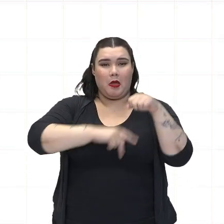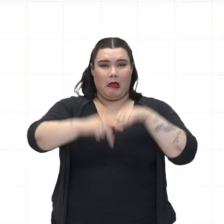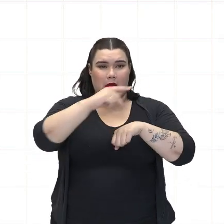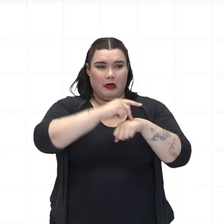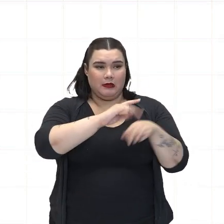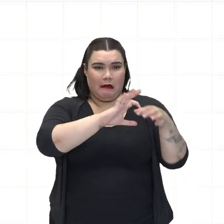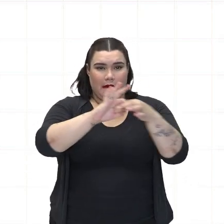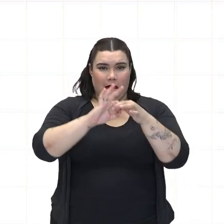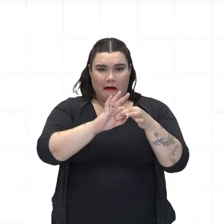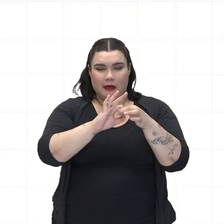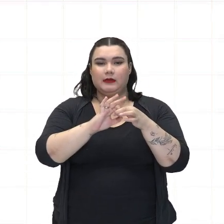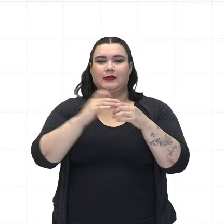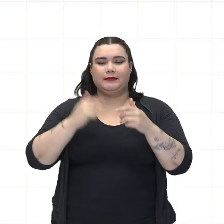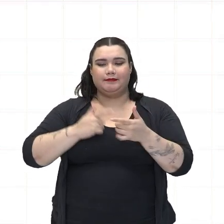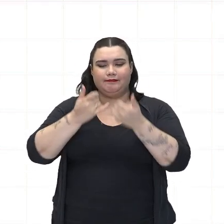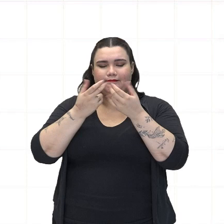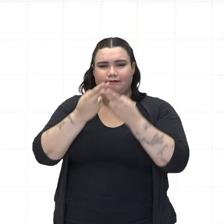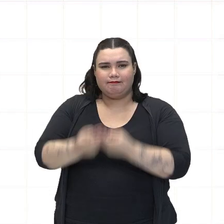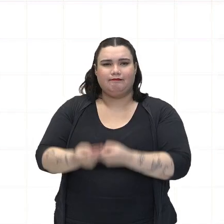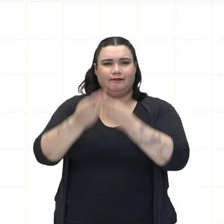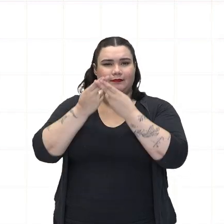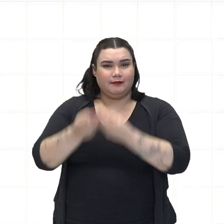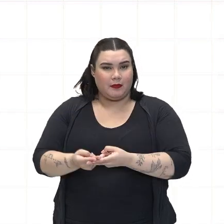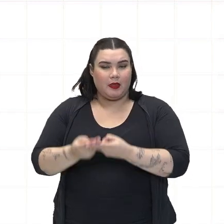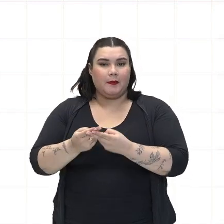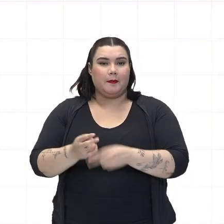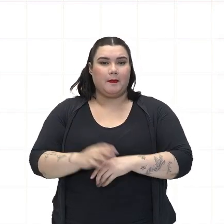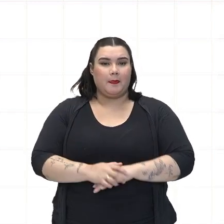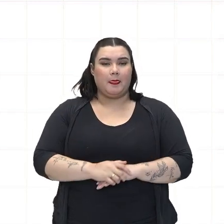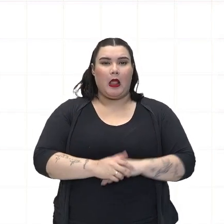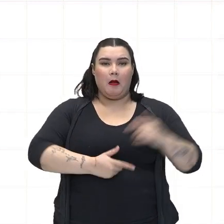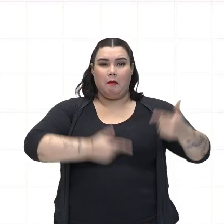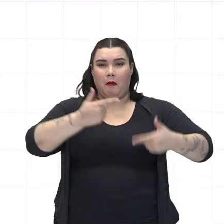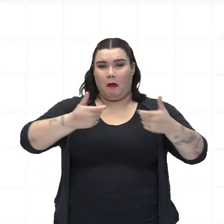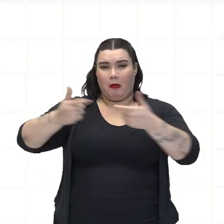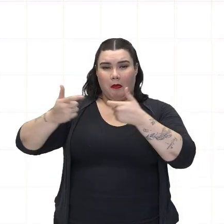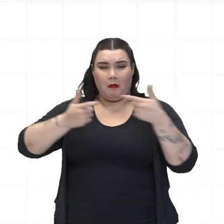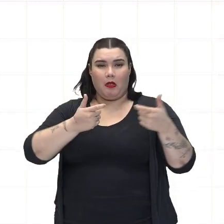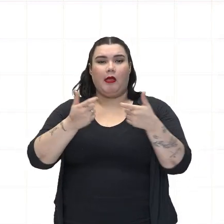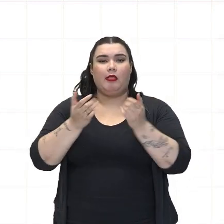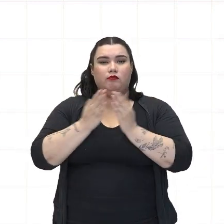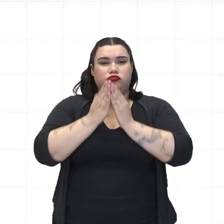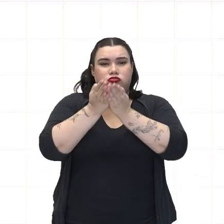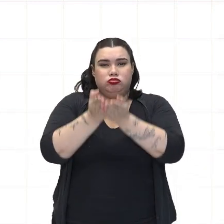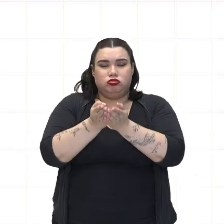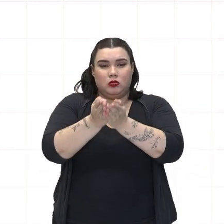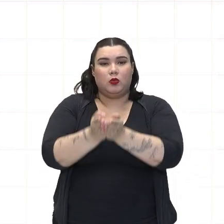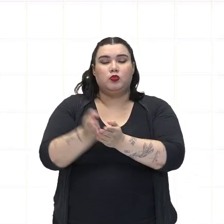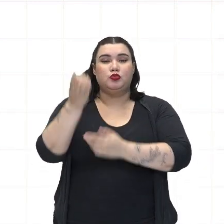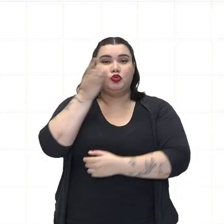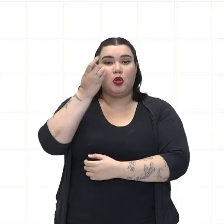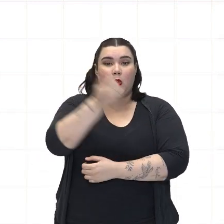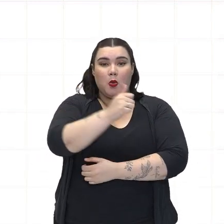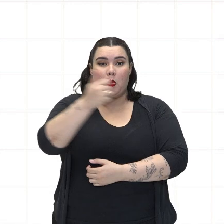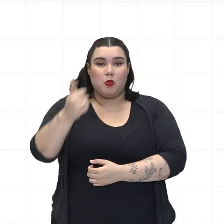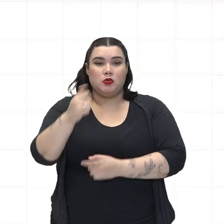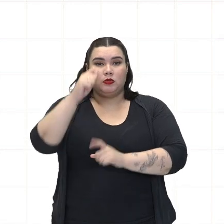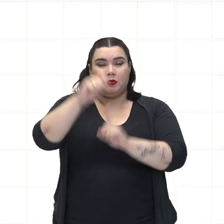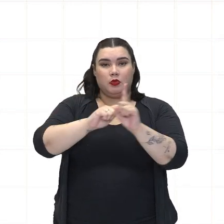Vamos adiante. A Batalha Naval do Riachuelo, travada em 11 de julho de